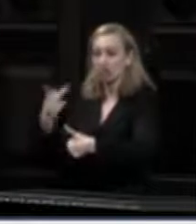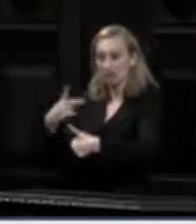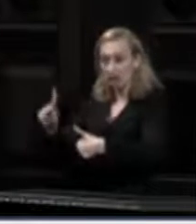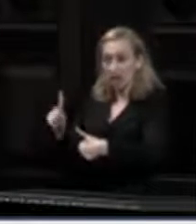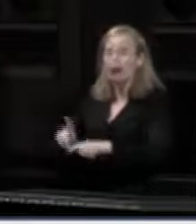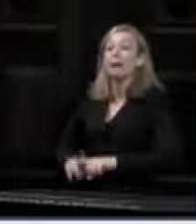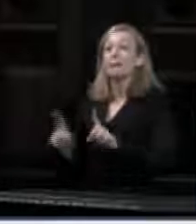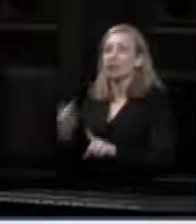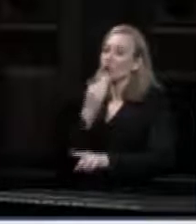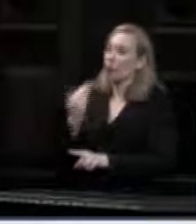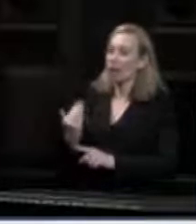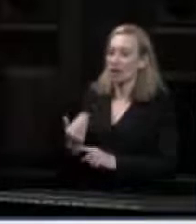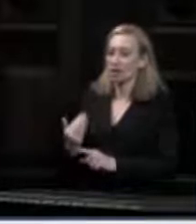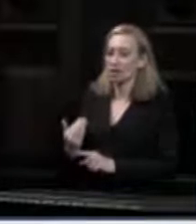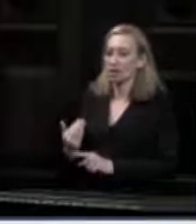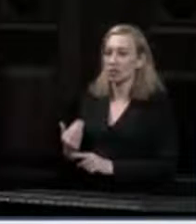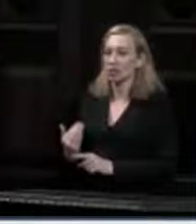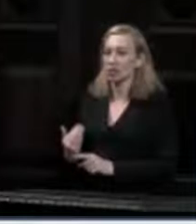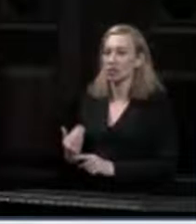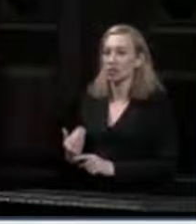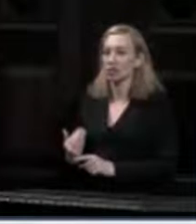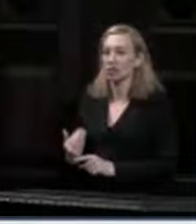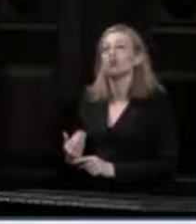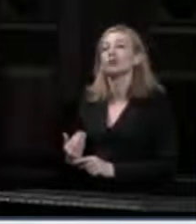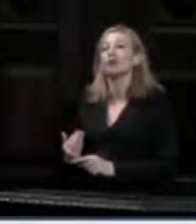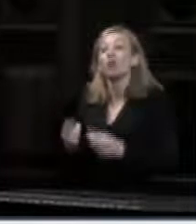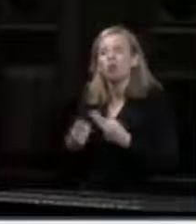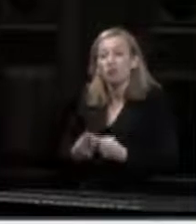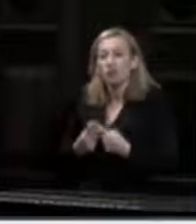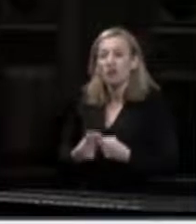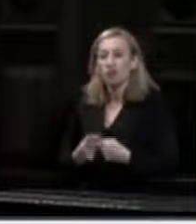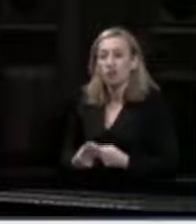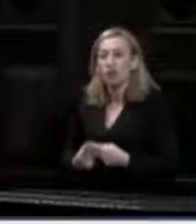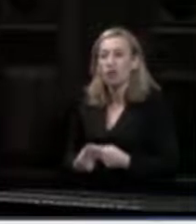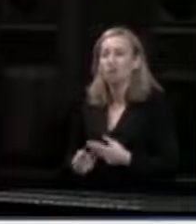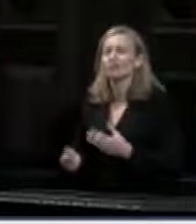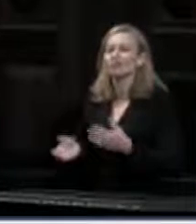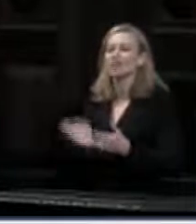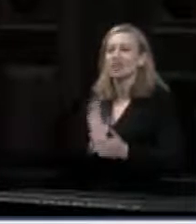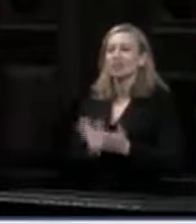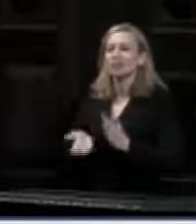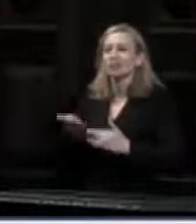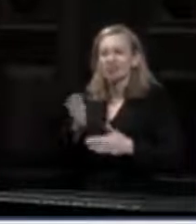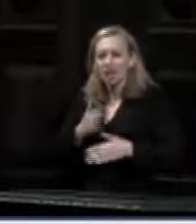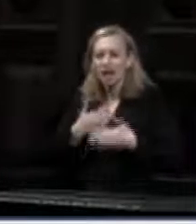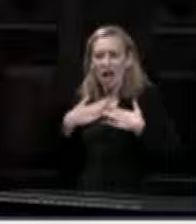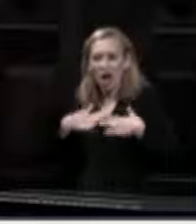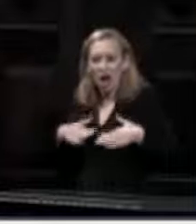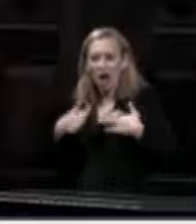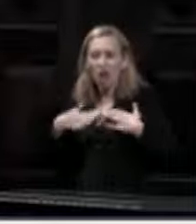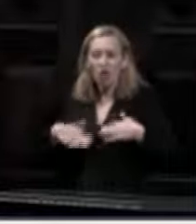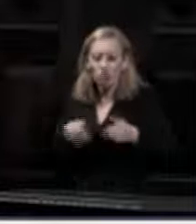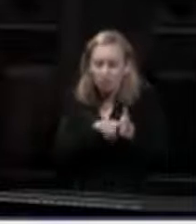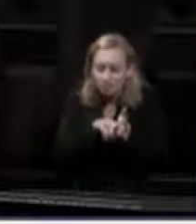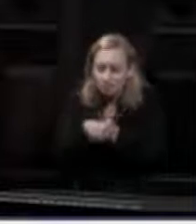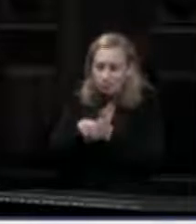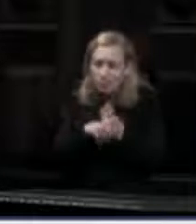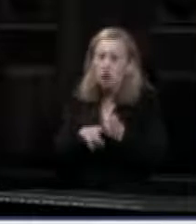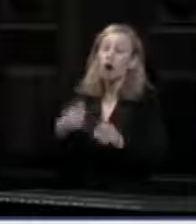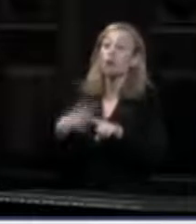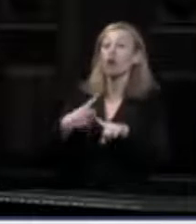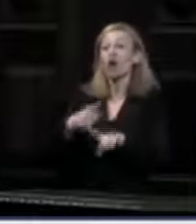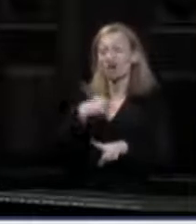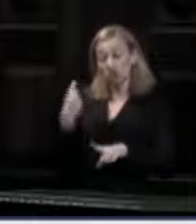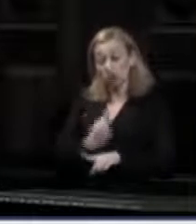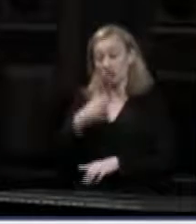peço imensamente que seja feita essa regulamentação com muito critério, com muita responsabilidade, porque as nossas